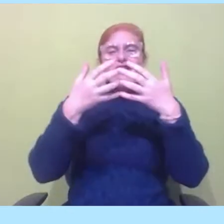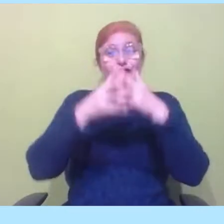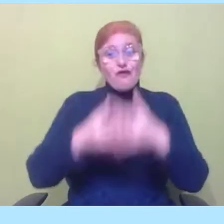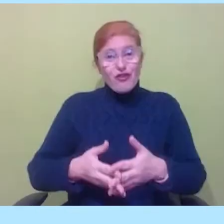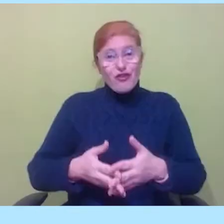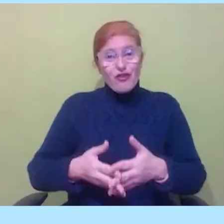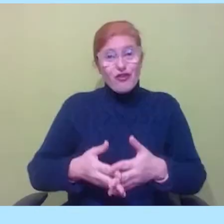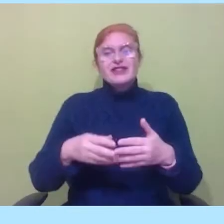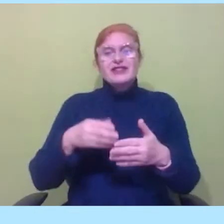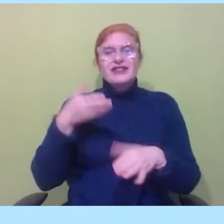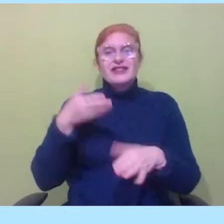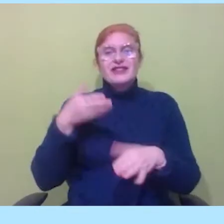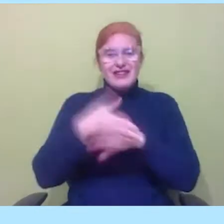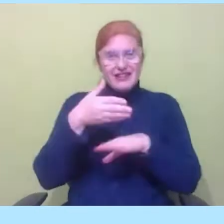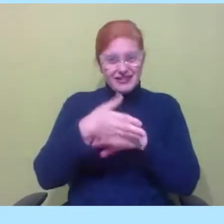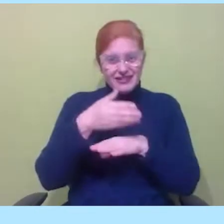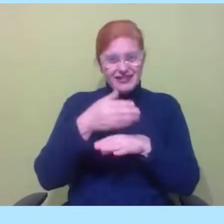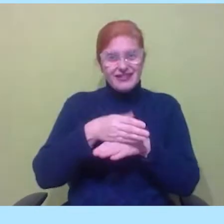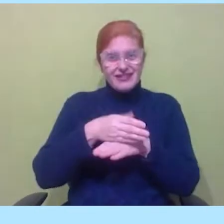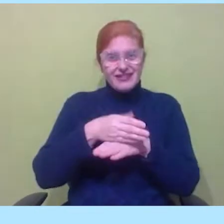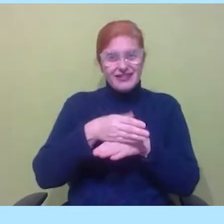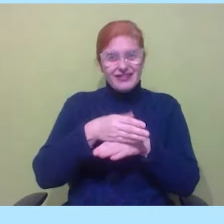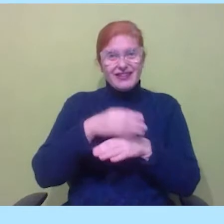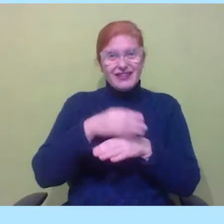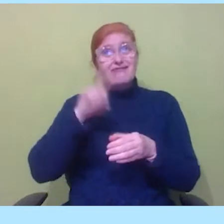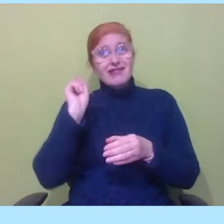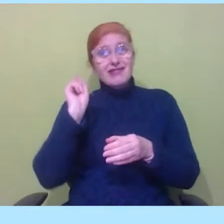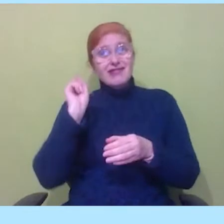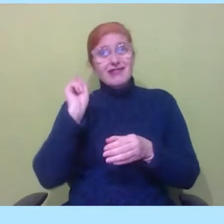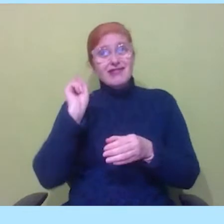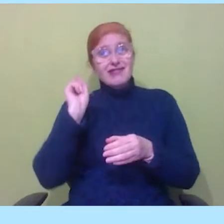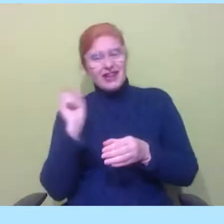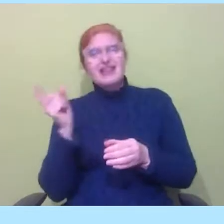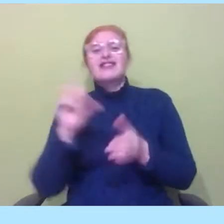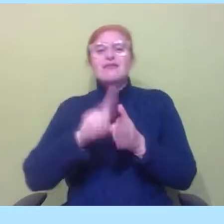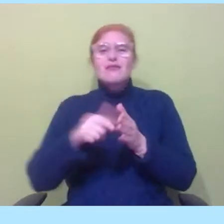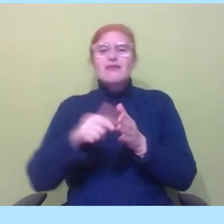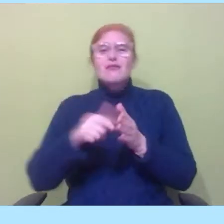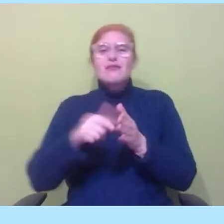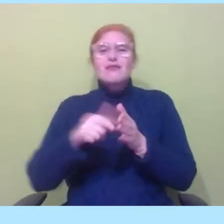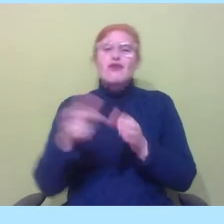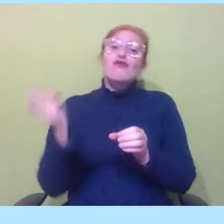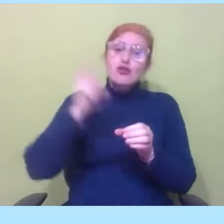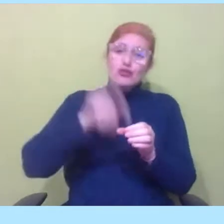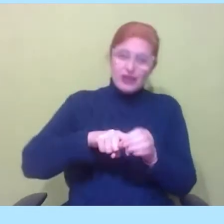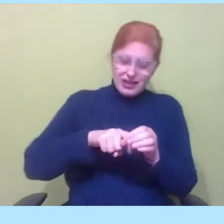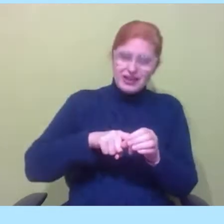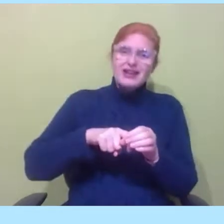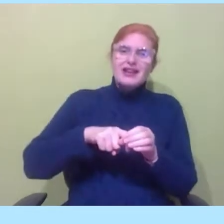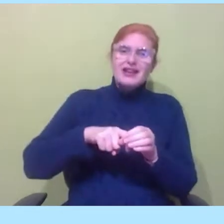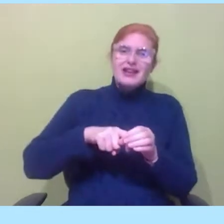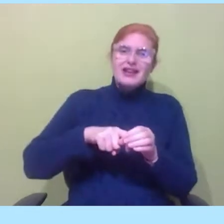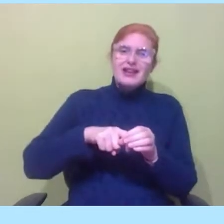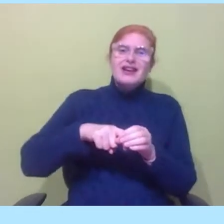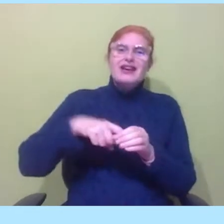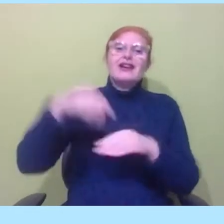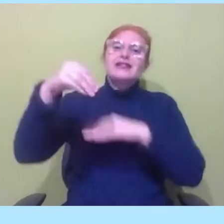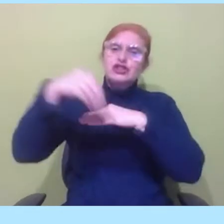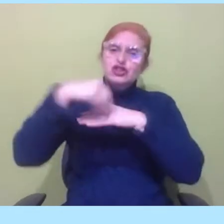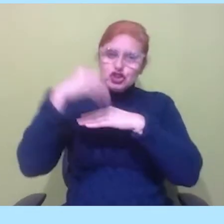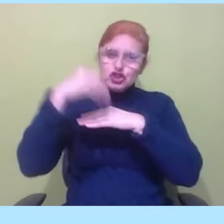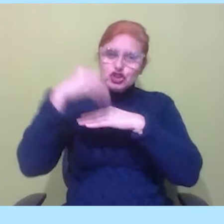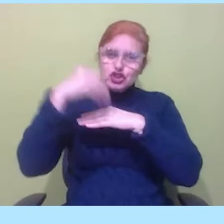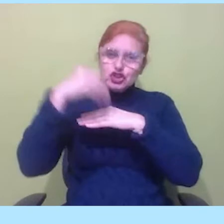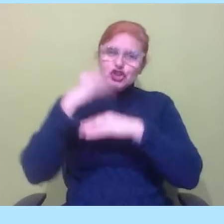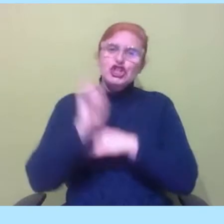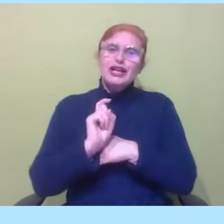sair e voltar, e aí vi as meninas sugerindo para clicar aqui e desativar para reativar. Aí eu já consegui voltar na tua